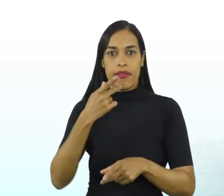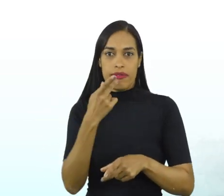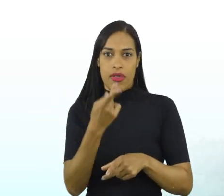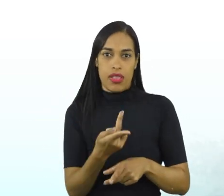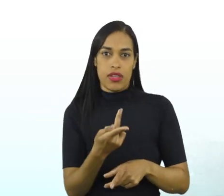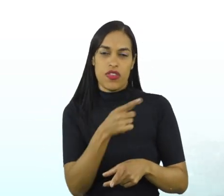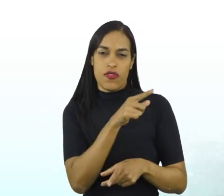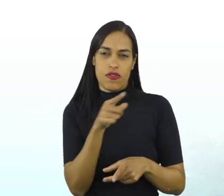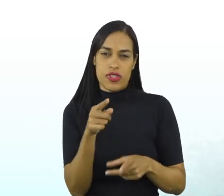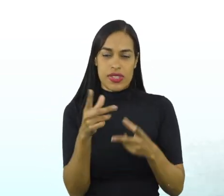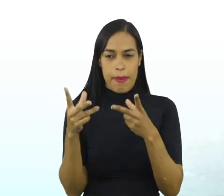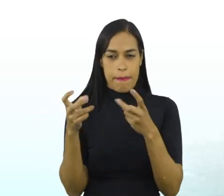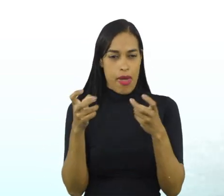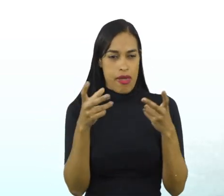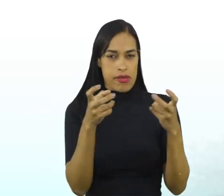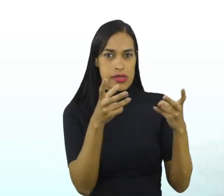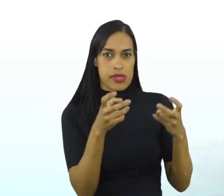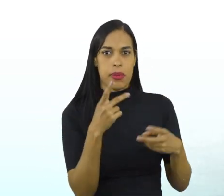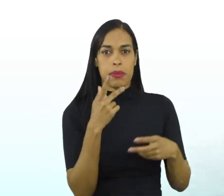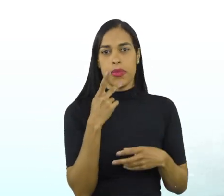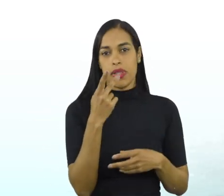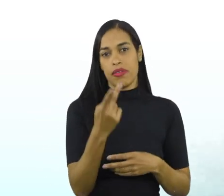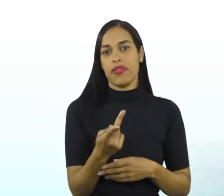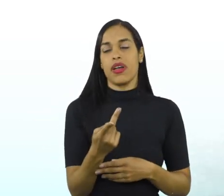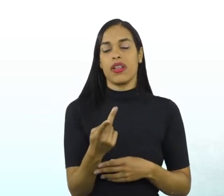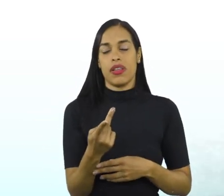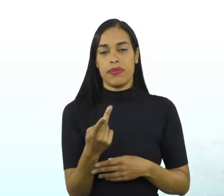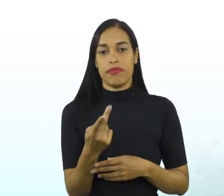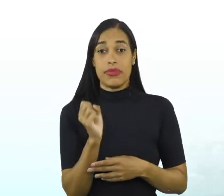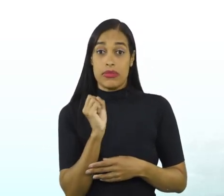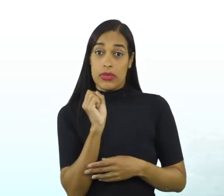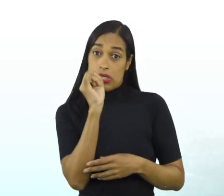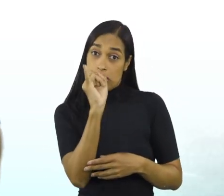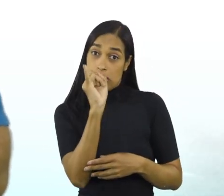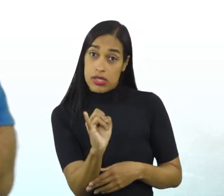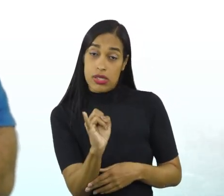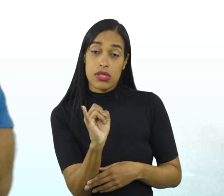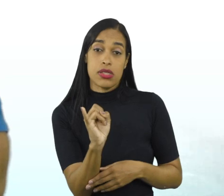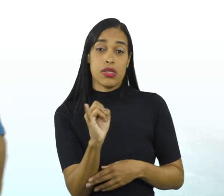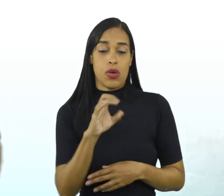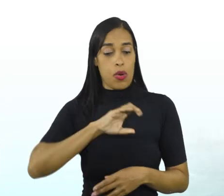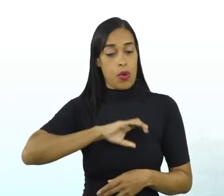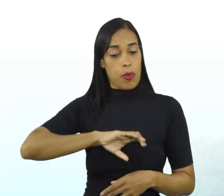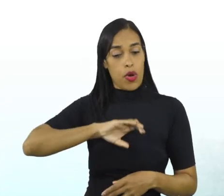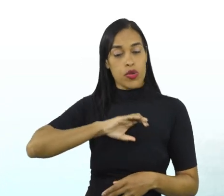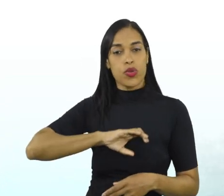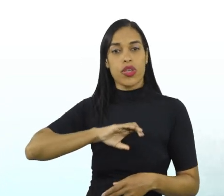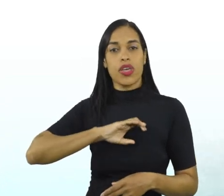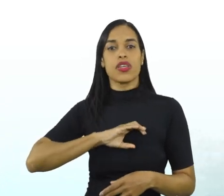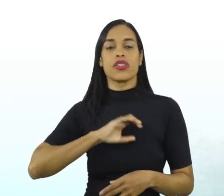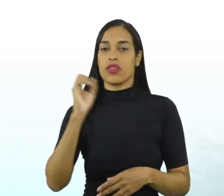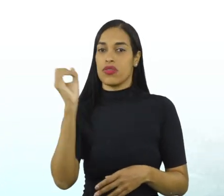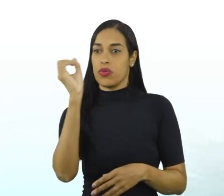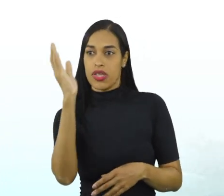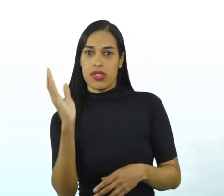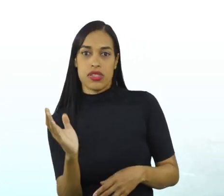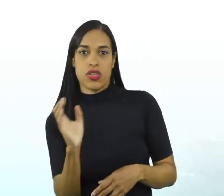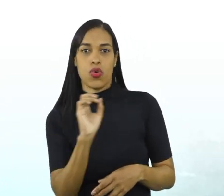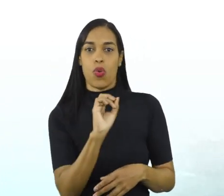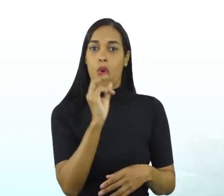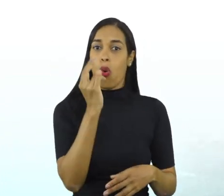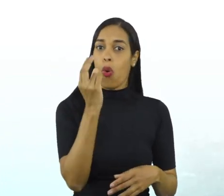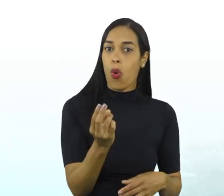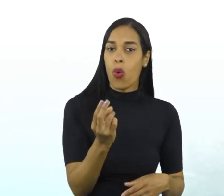você marca, percebe, dá para perceber pela fala se aquele português ali foi falado no